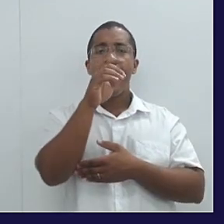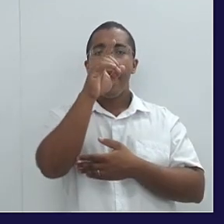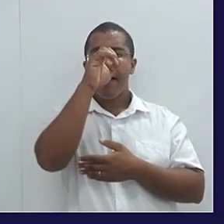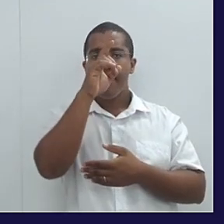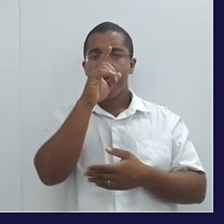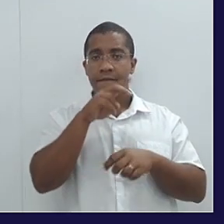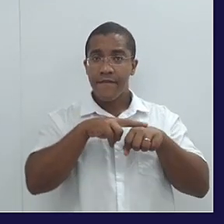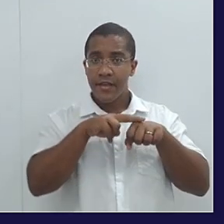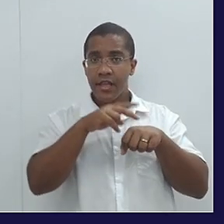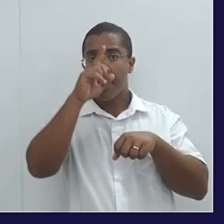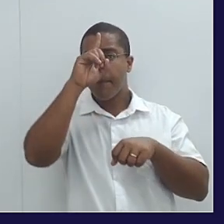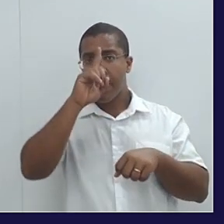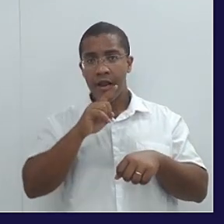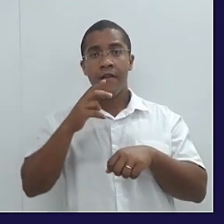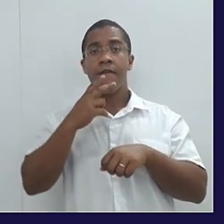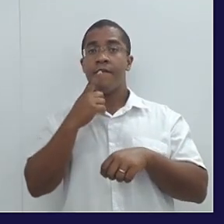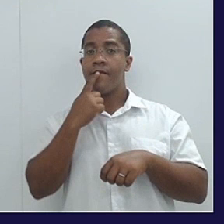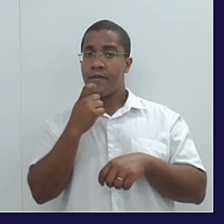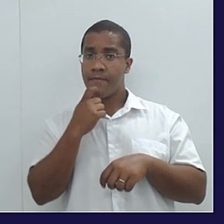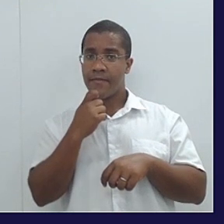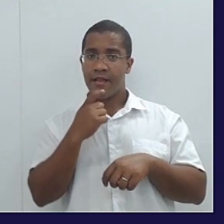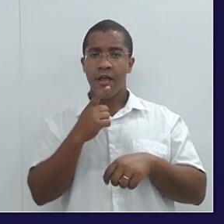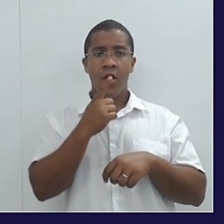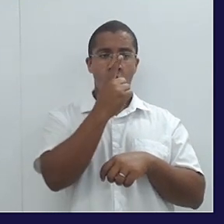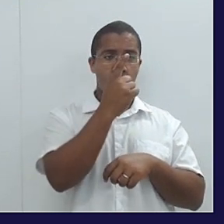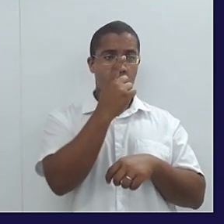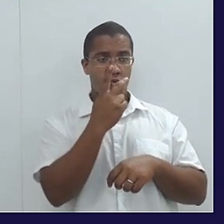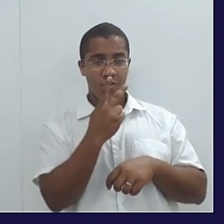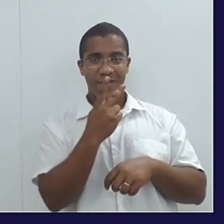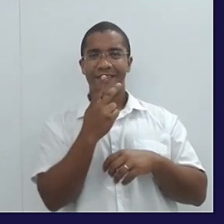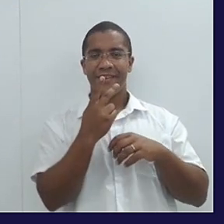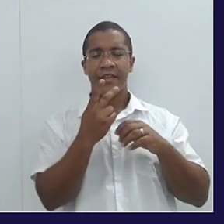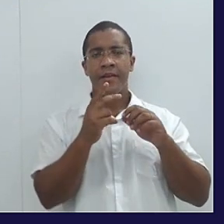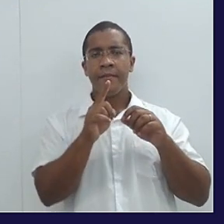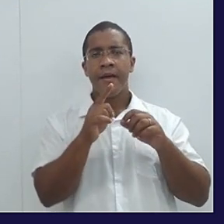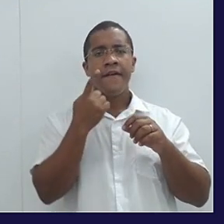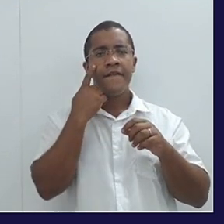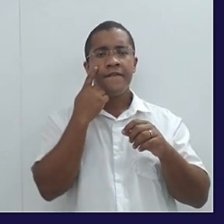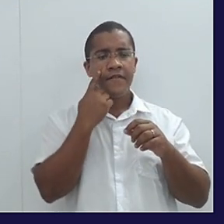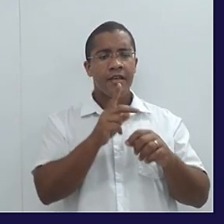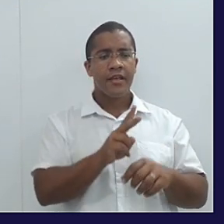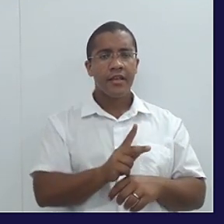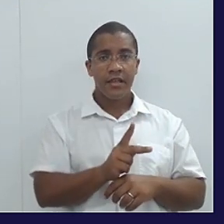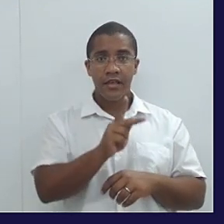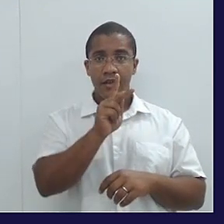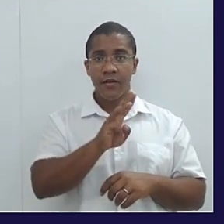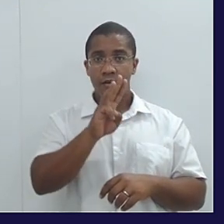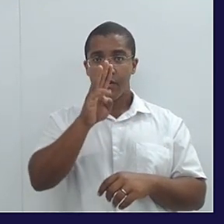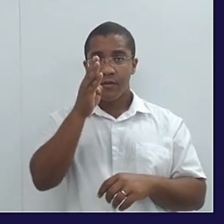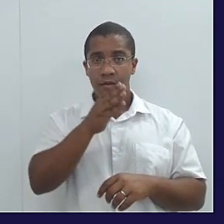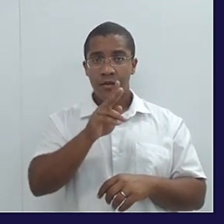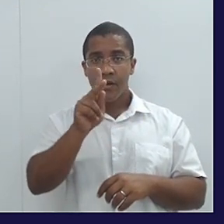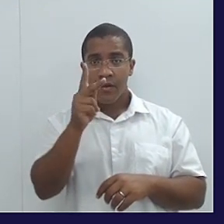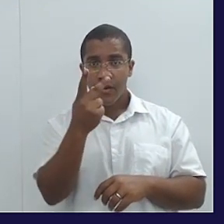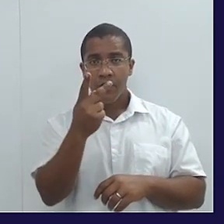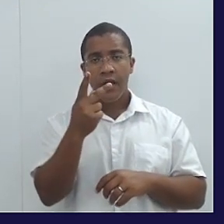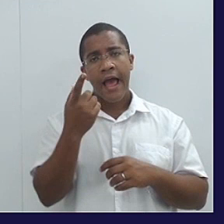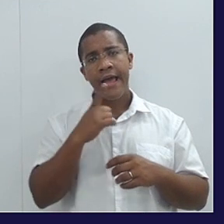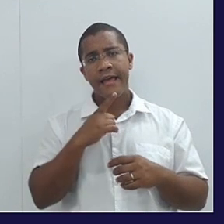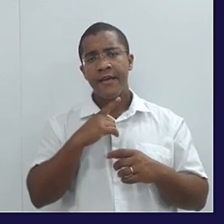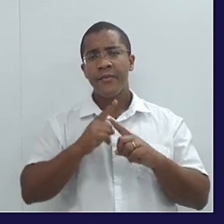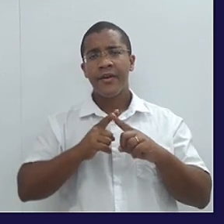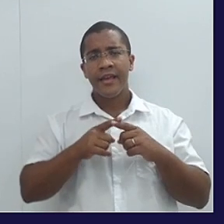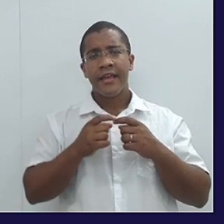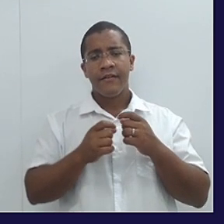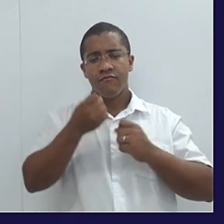Essa informação indica o valor de quilowatts-horas em função das condições de geração de